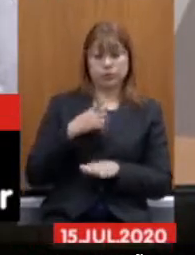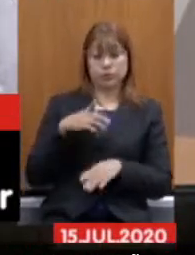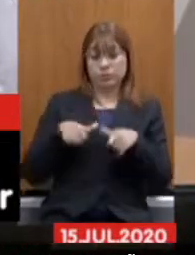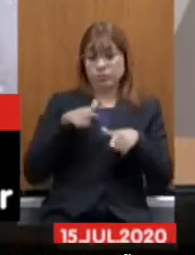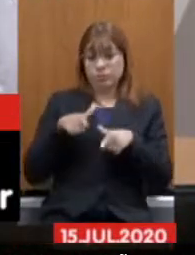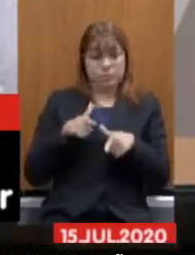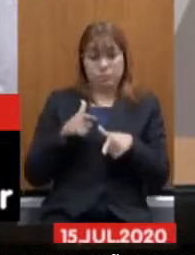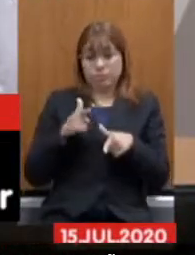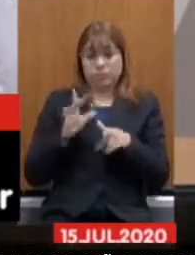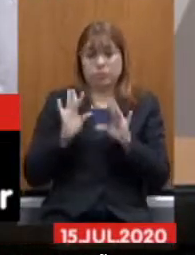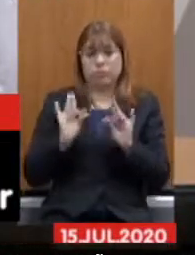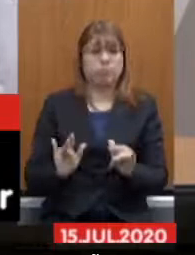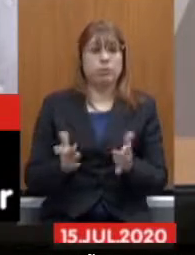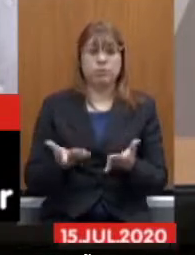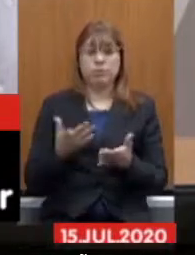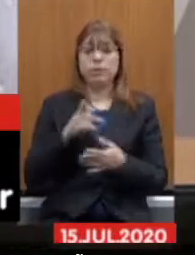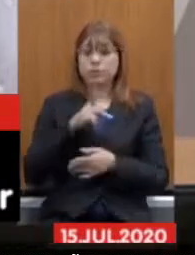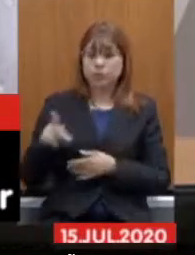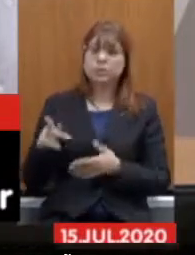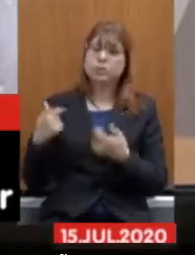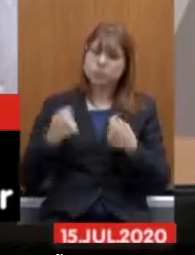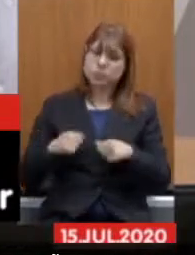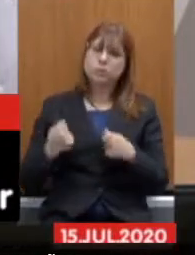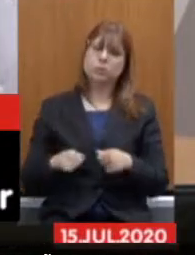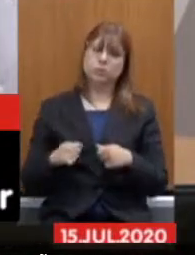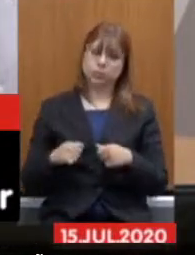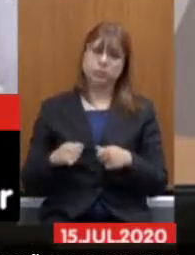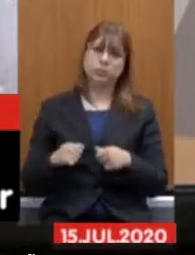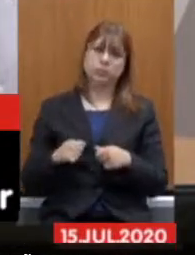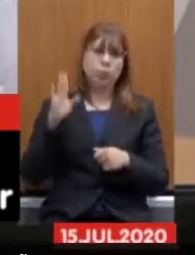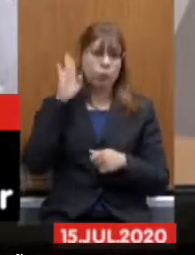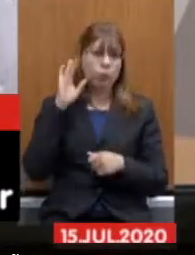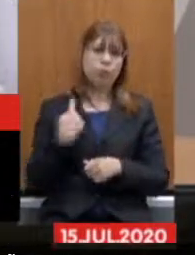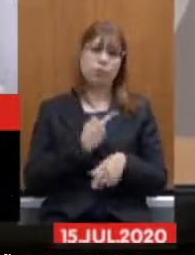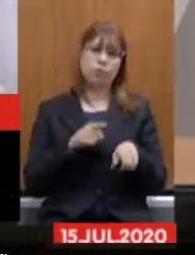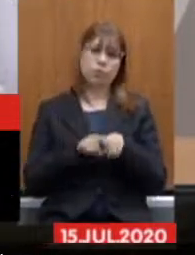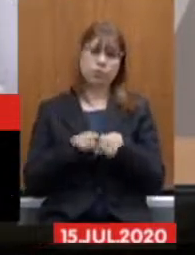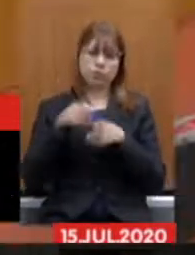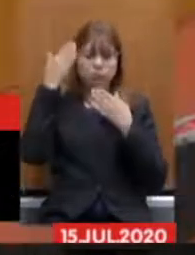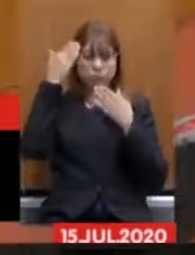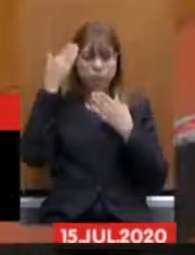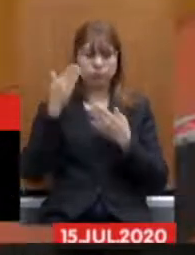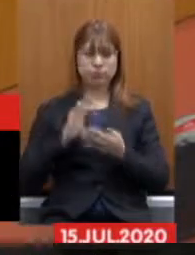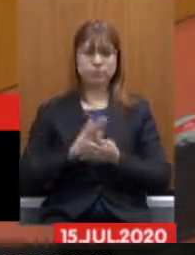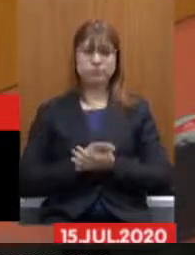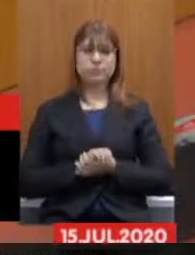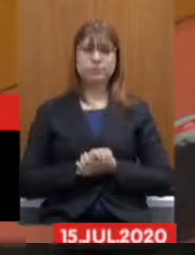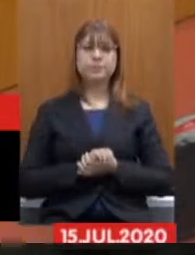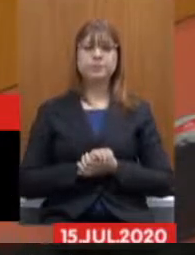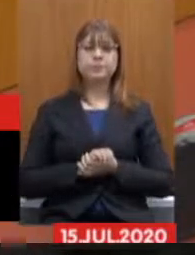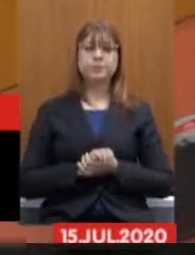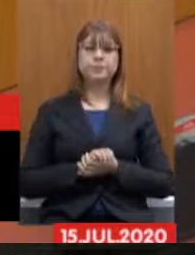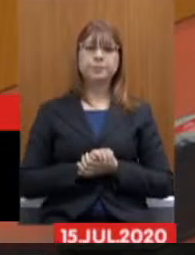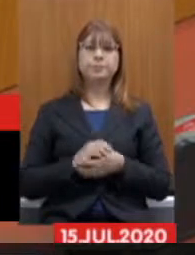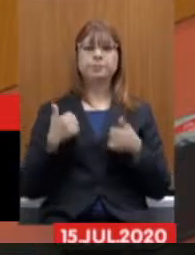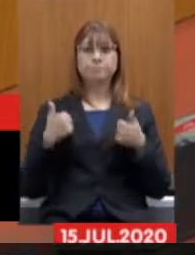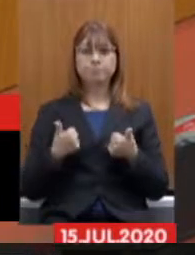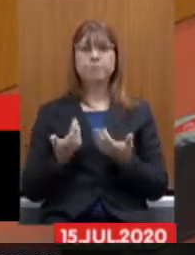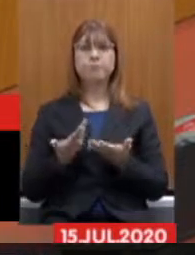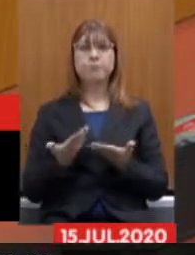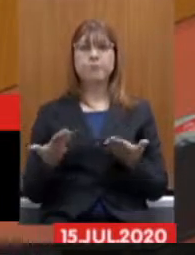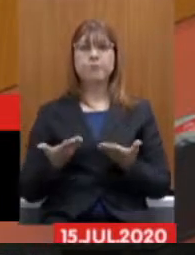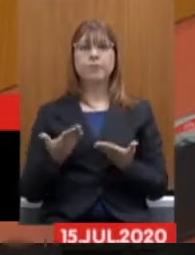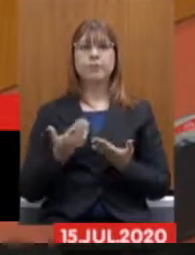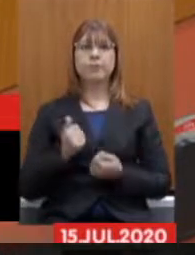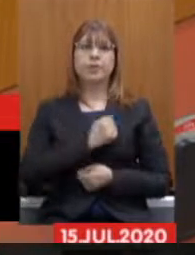extra realidade e o presidente precisa nos ouvir obrigado é muito bem ouvimos o